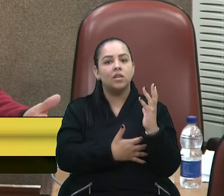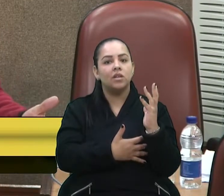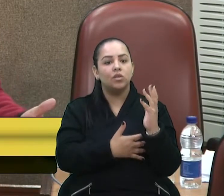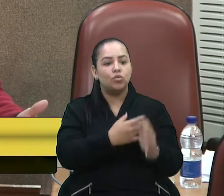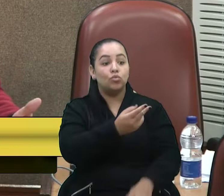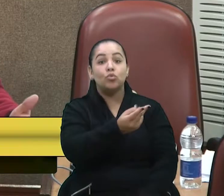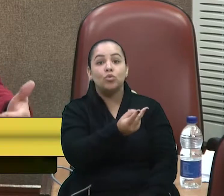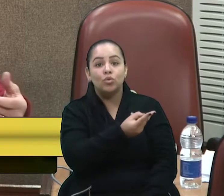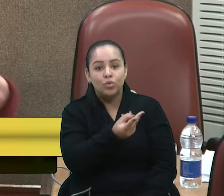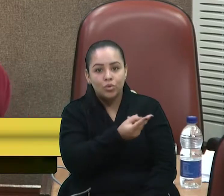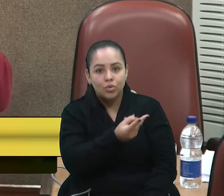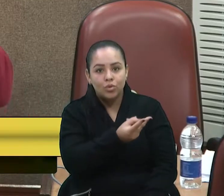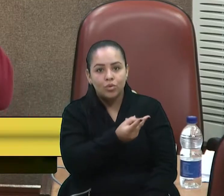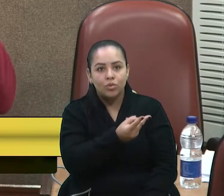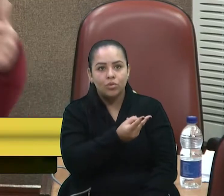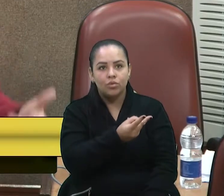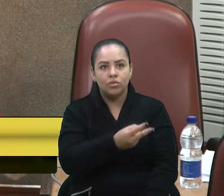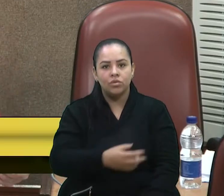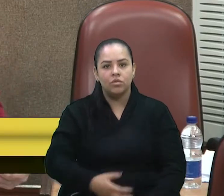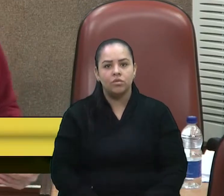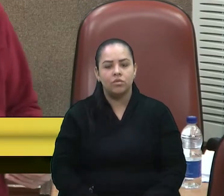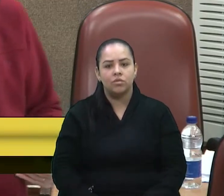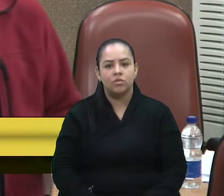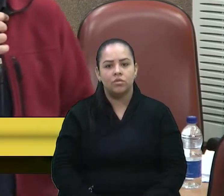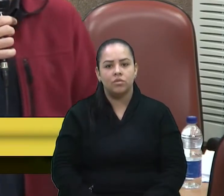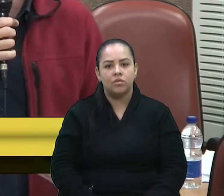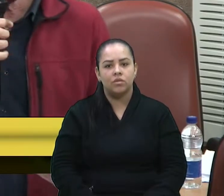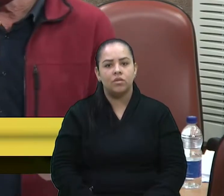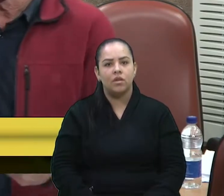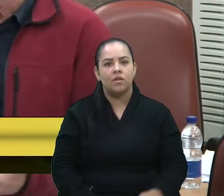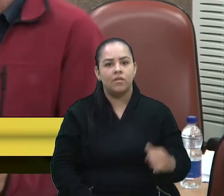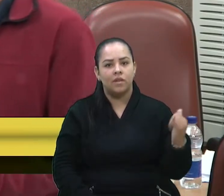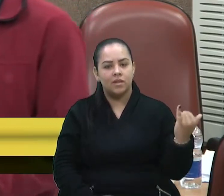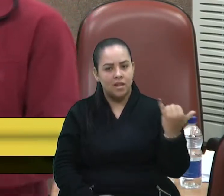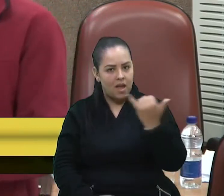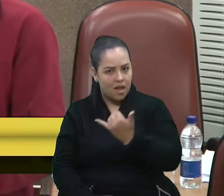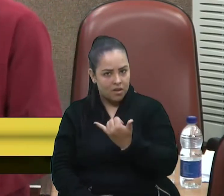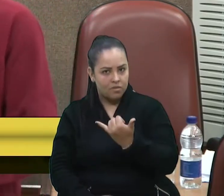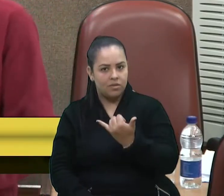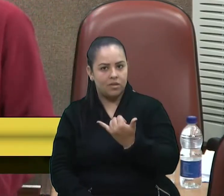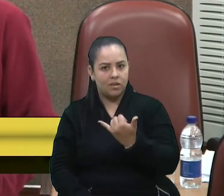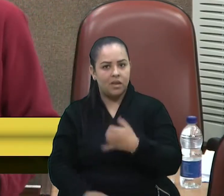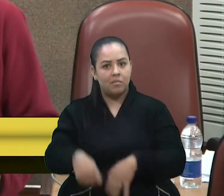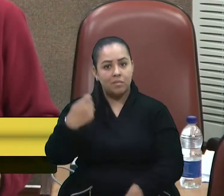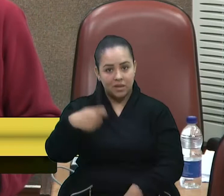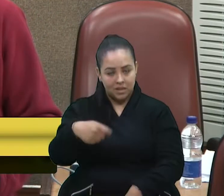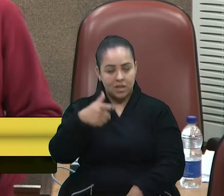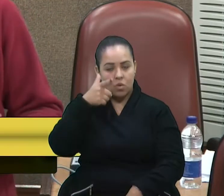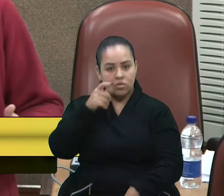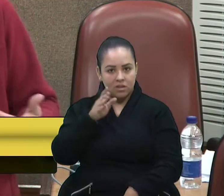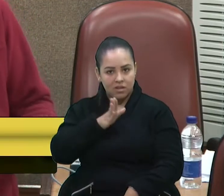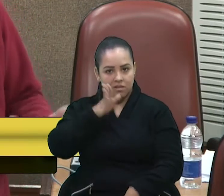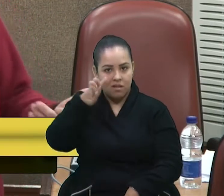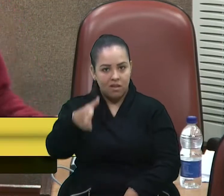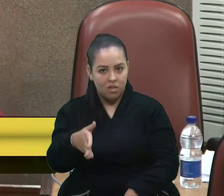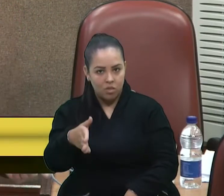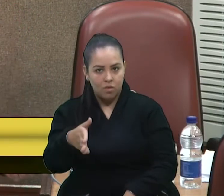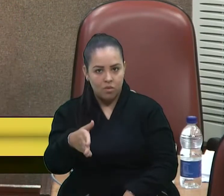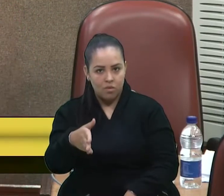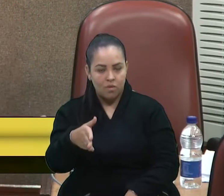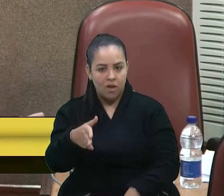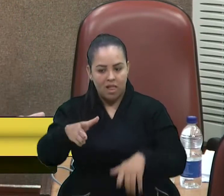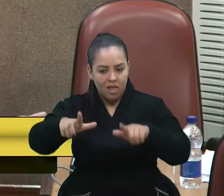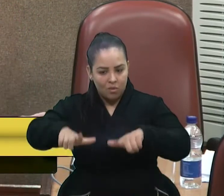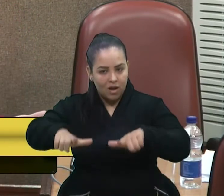ambos tentaram colaborar no sentido de que você tivesse acesso ao canil e tivesse todas as